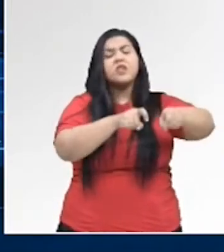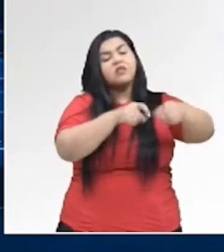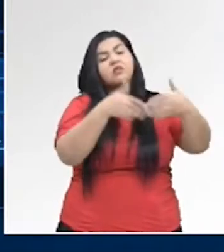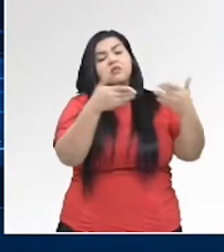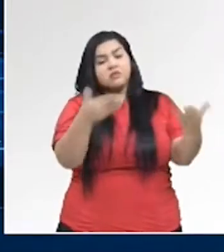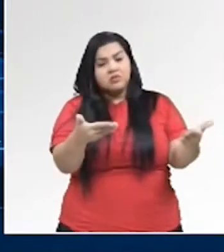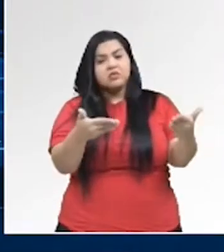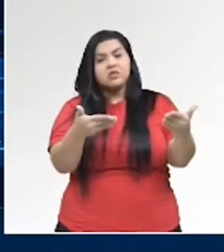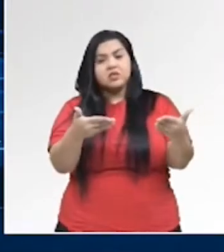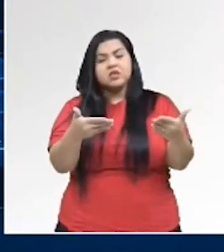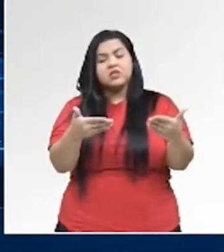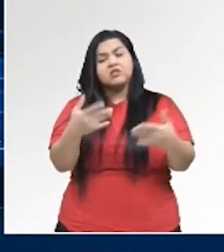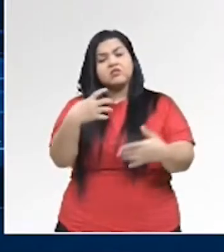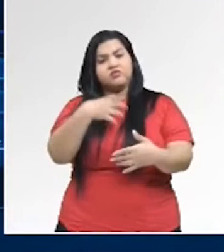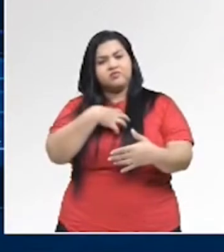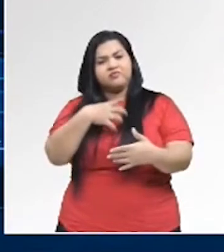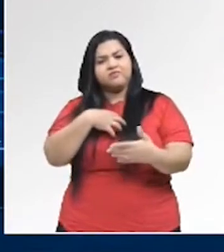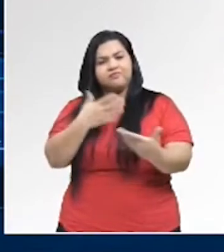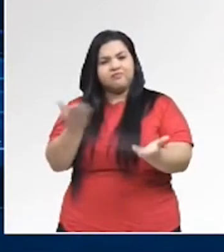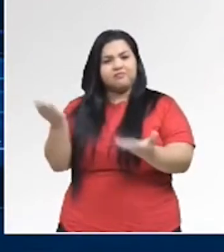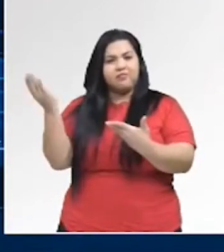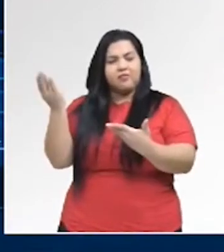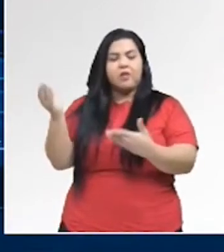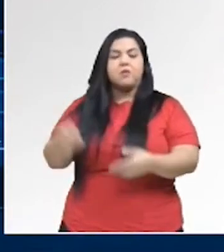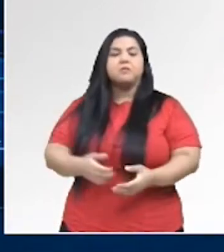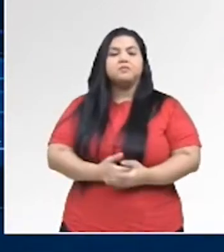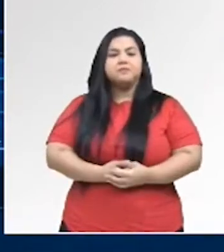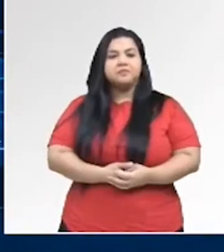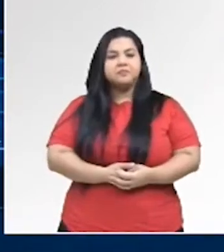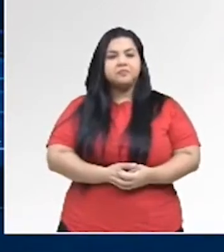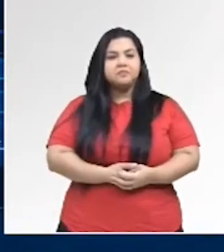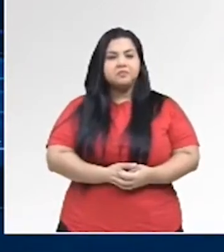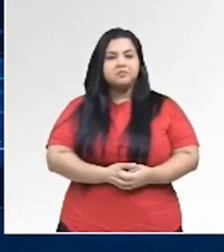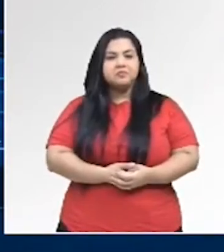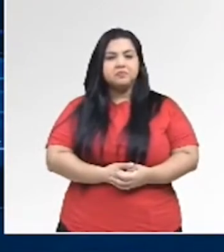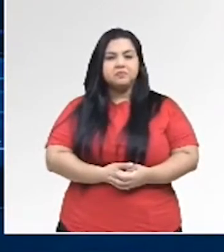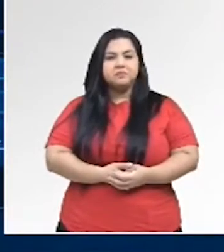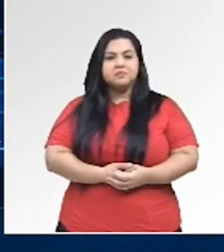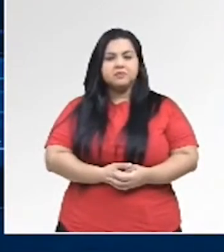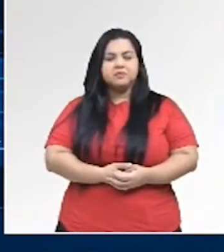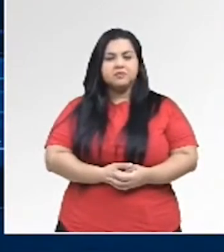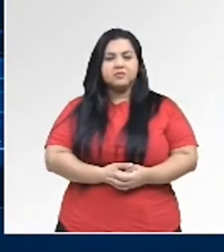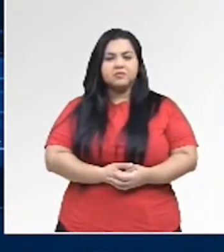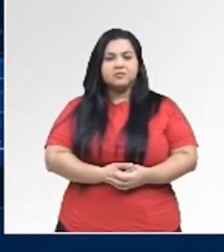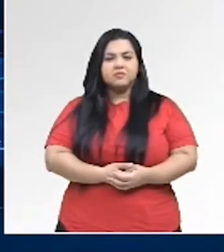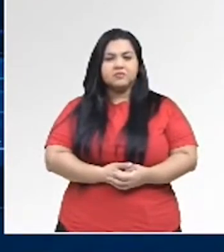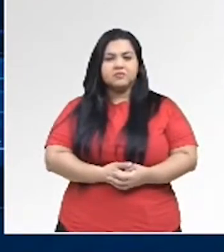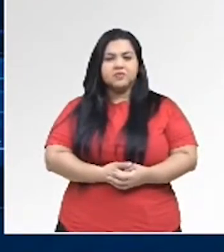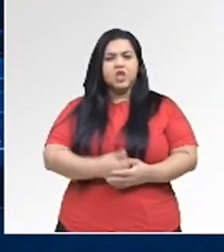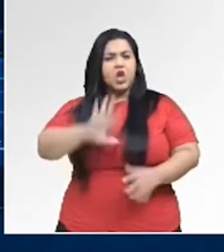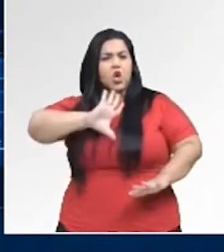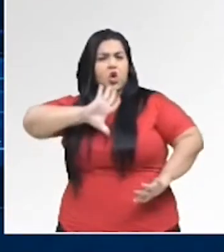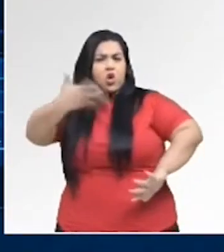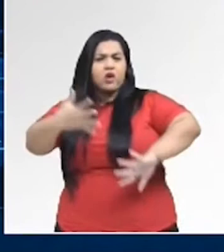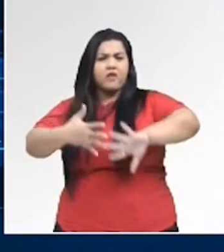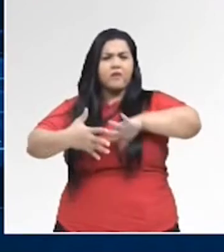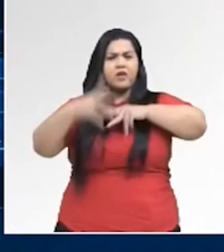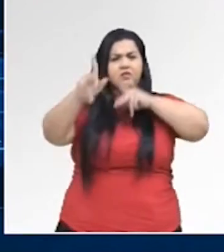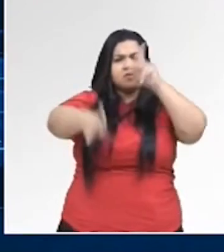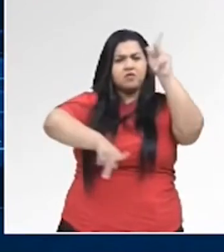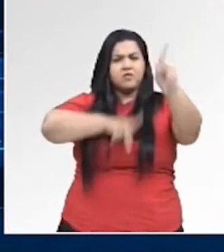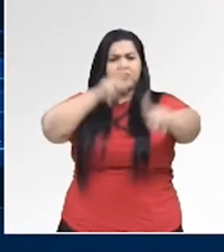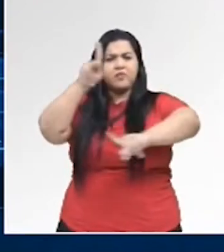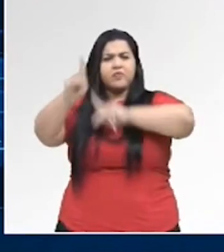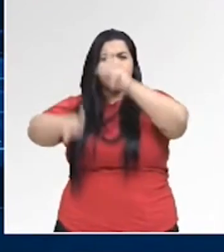Então, traz esse sentido. Vamos passar para a próxima estrofe. E aí, ele dá continuidade. Brava gente